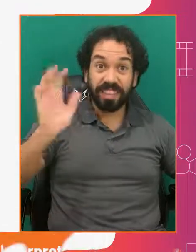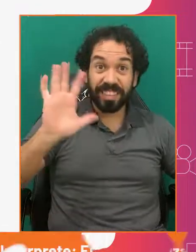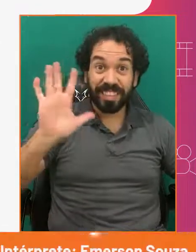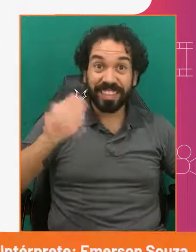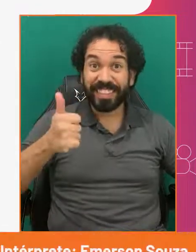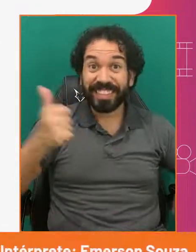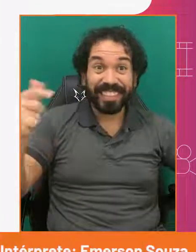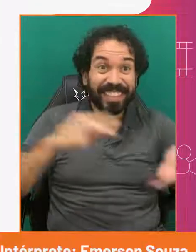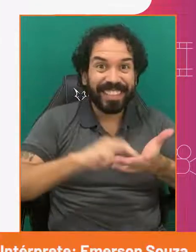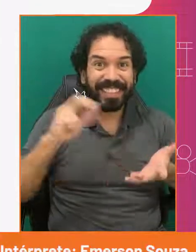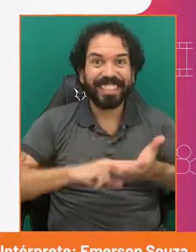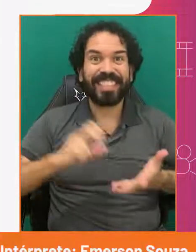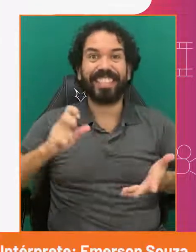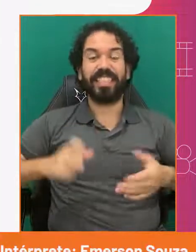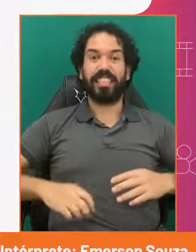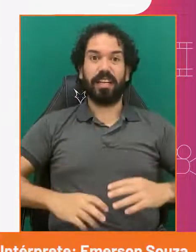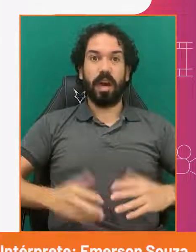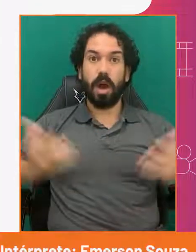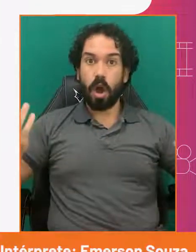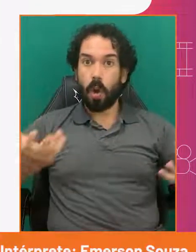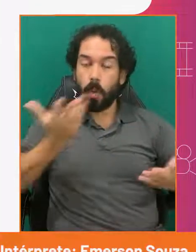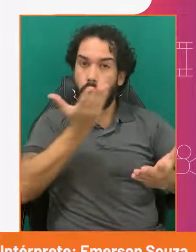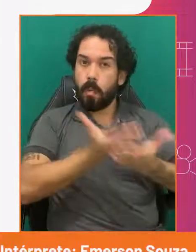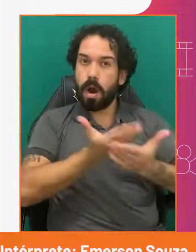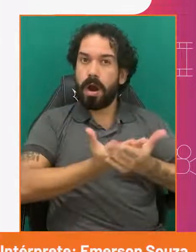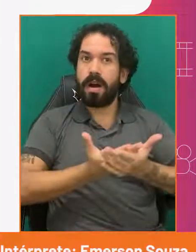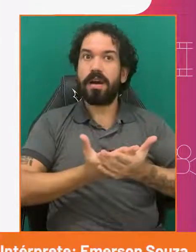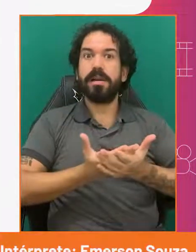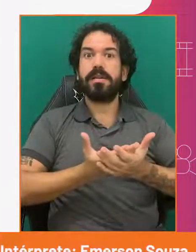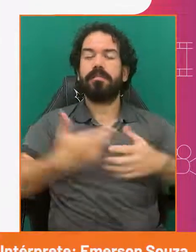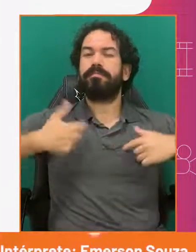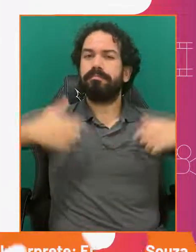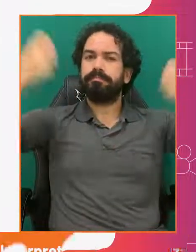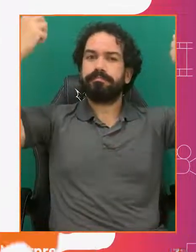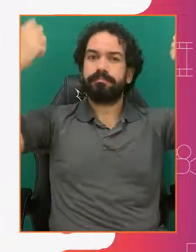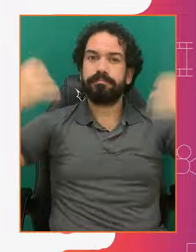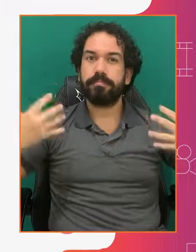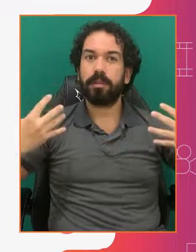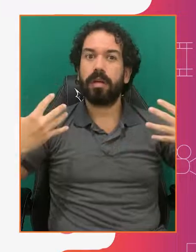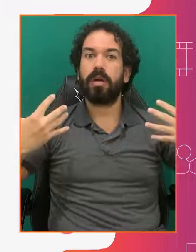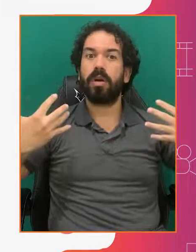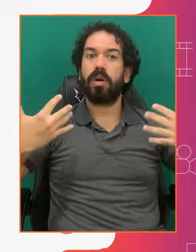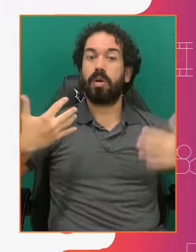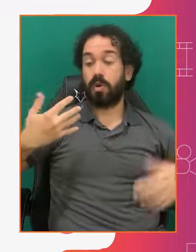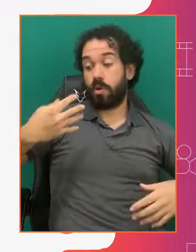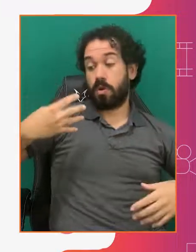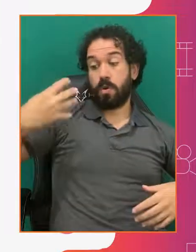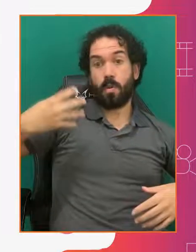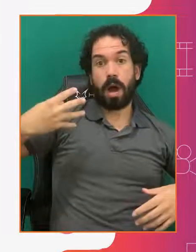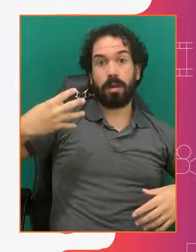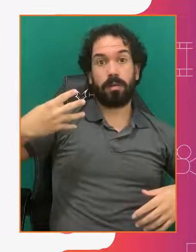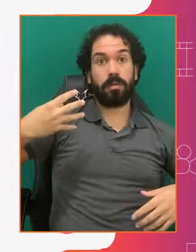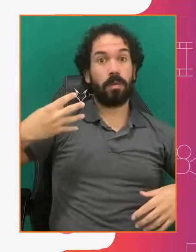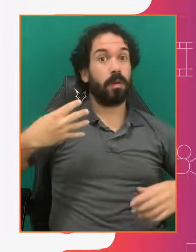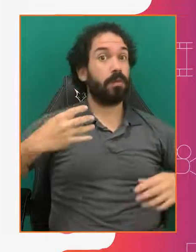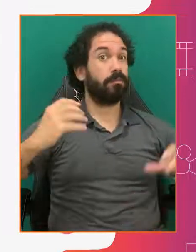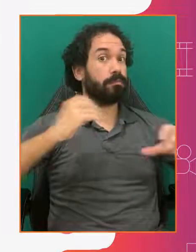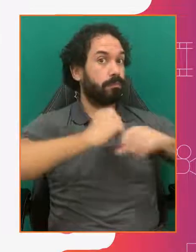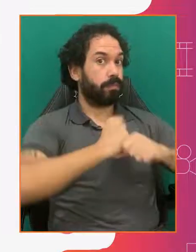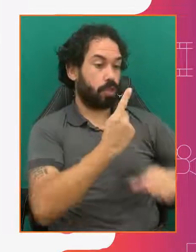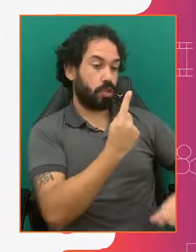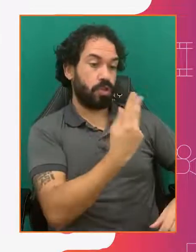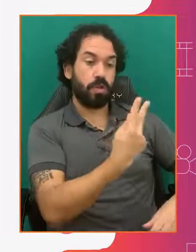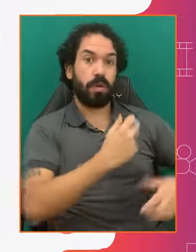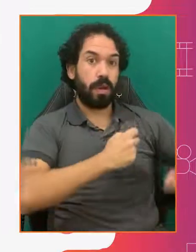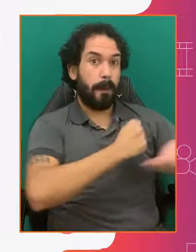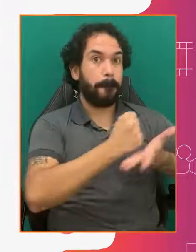E aí, pessoal, animados? Nessa unidade, eu vou falar sobre o quarto dos 12